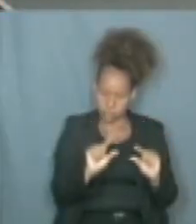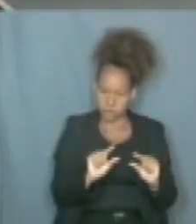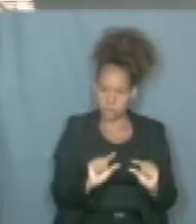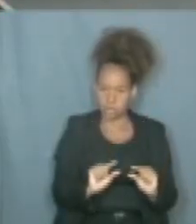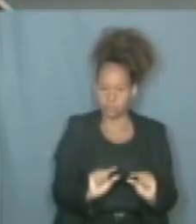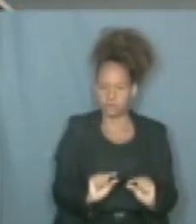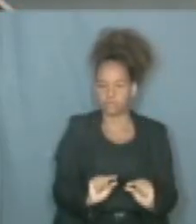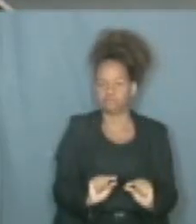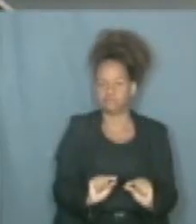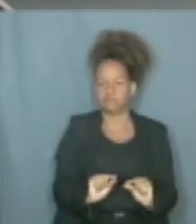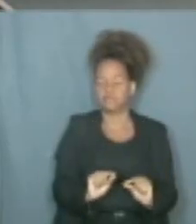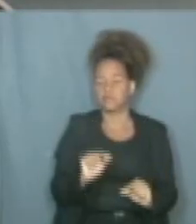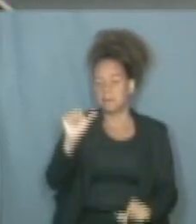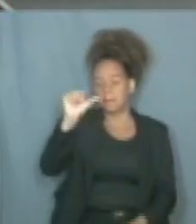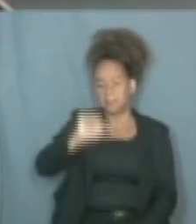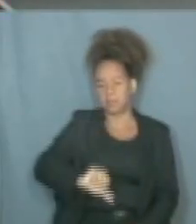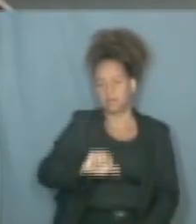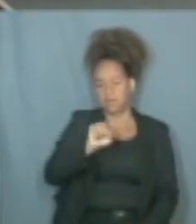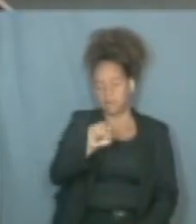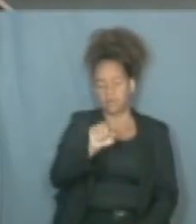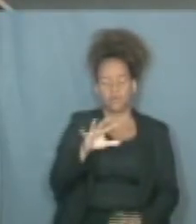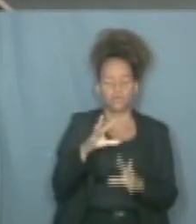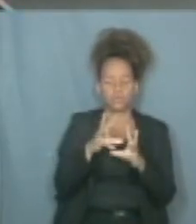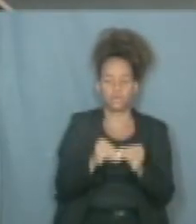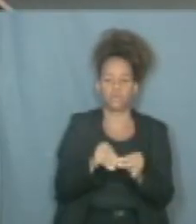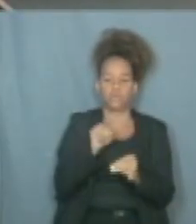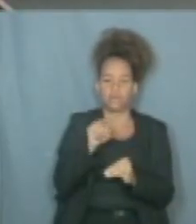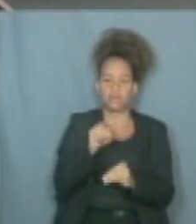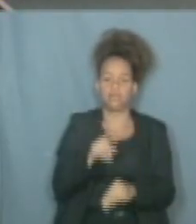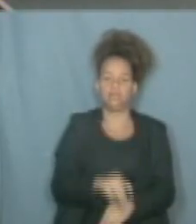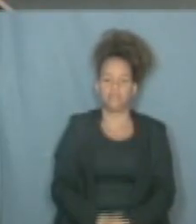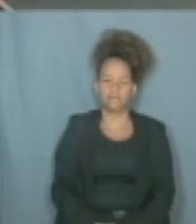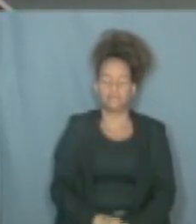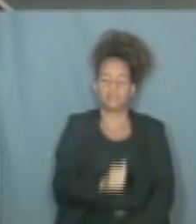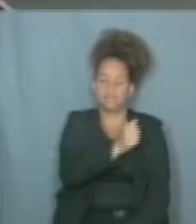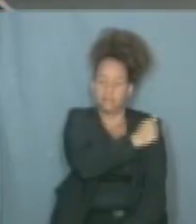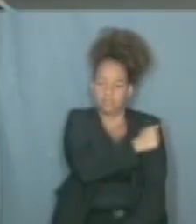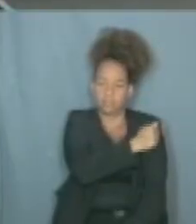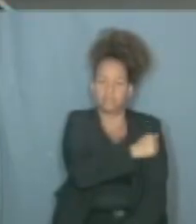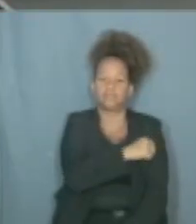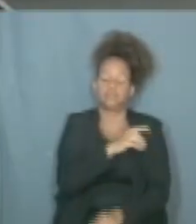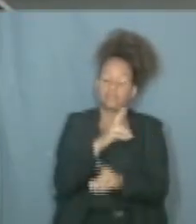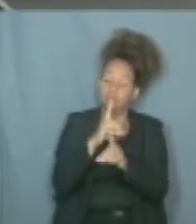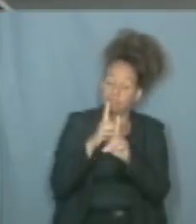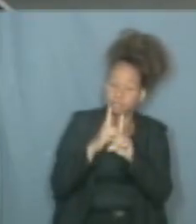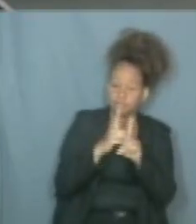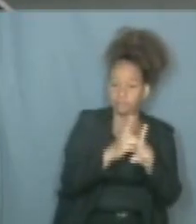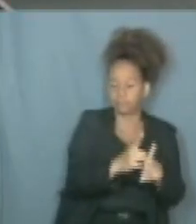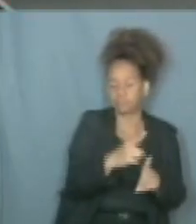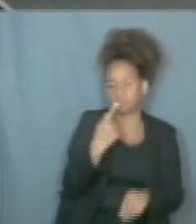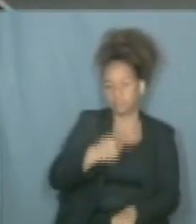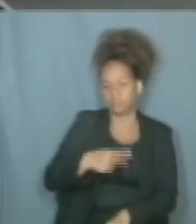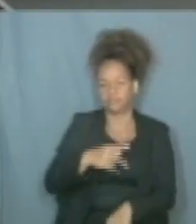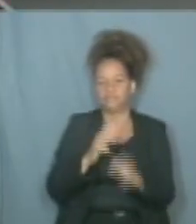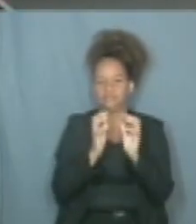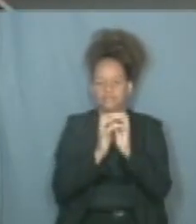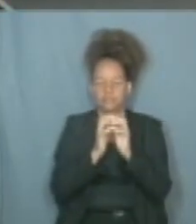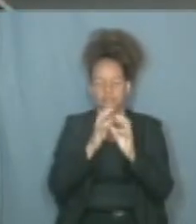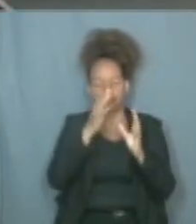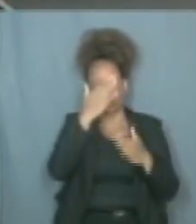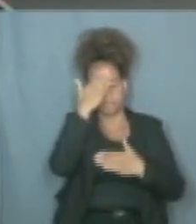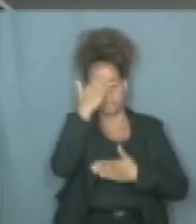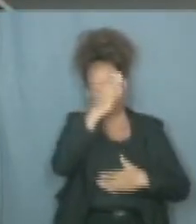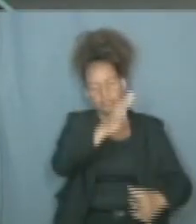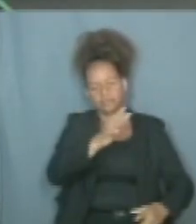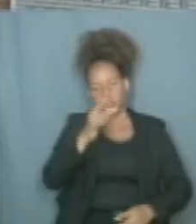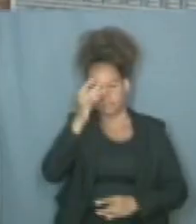índice, e quem vai ser penalizado em torno disso vai ser as crianças atípicas da nossa cidade. Muito obrigada, vereadora,